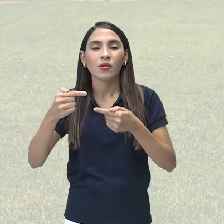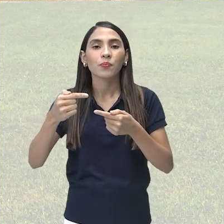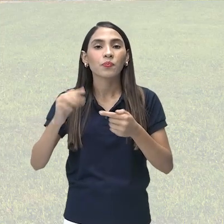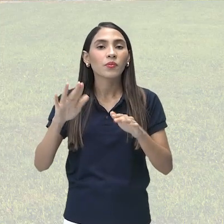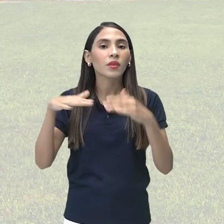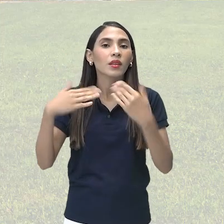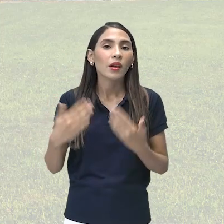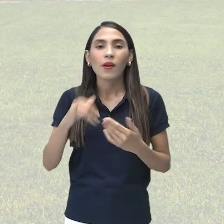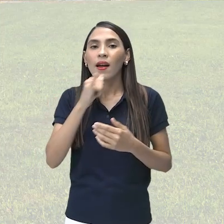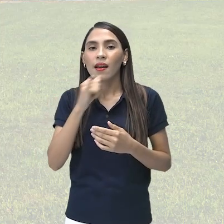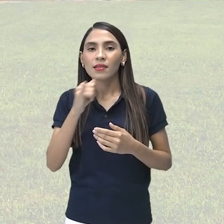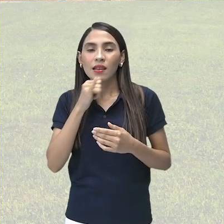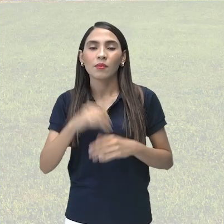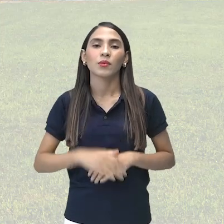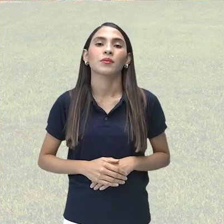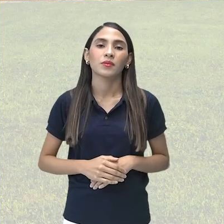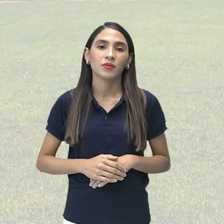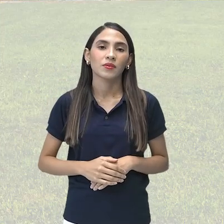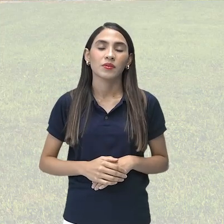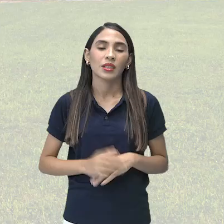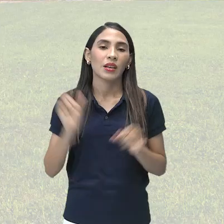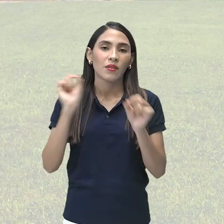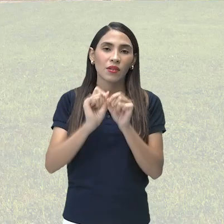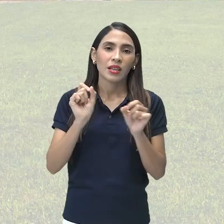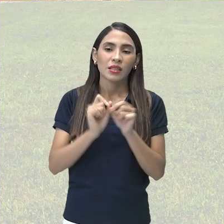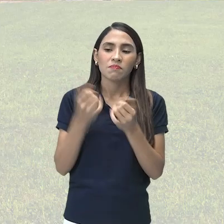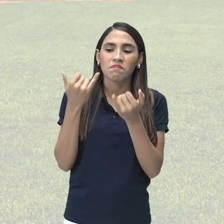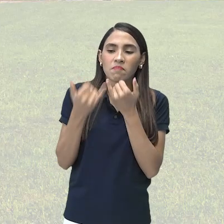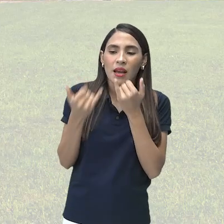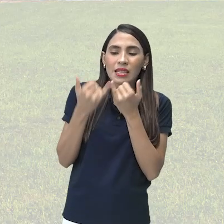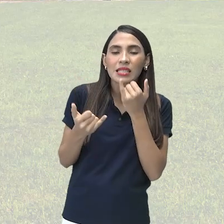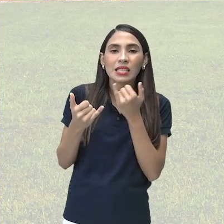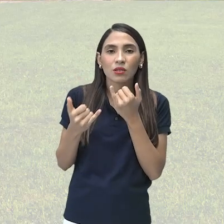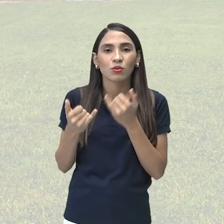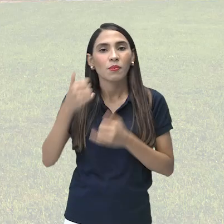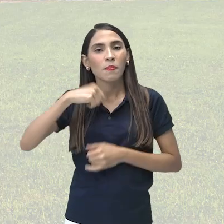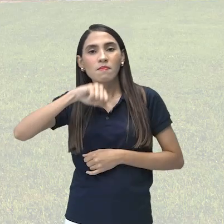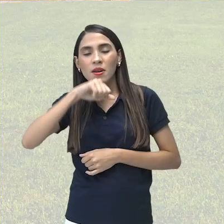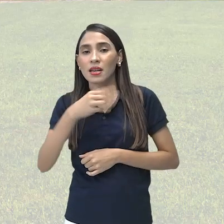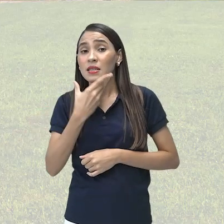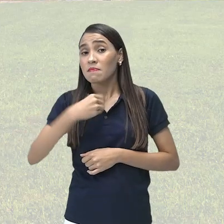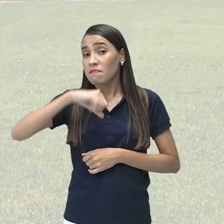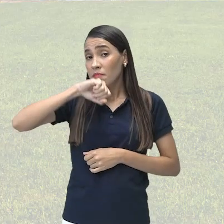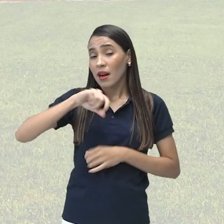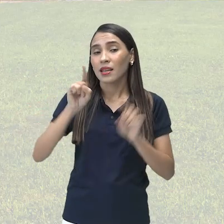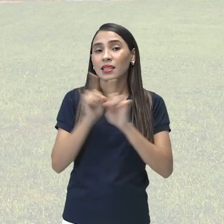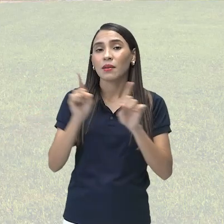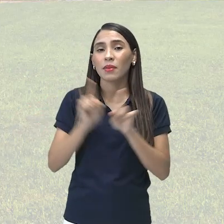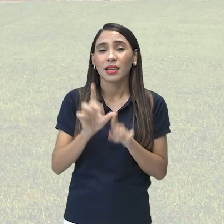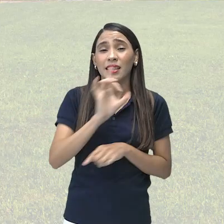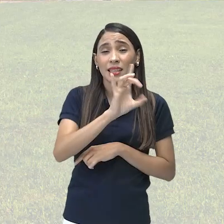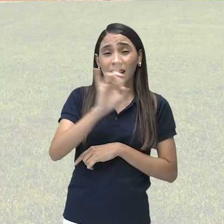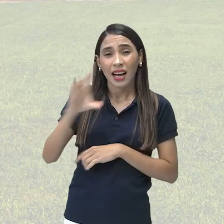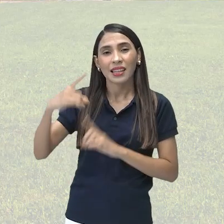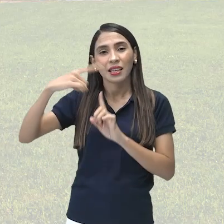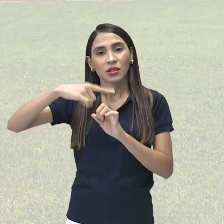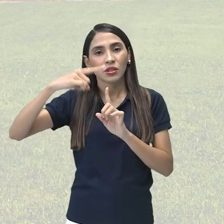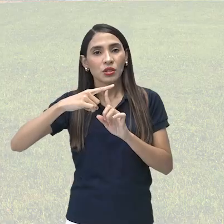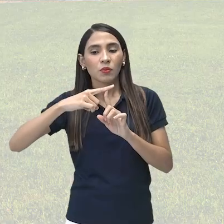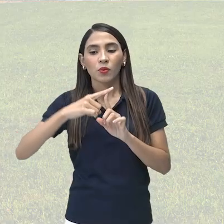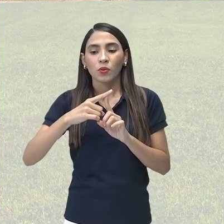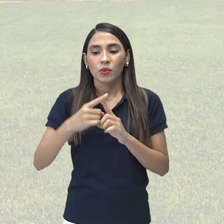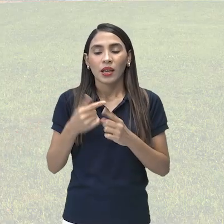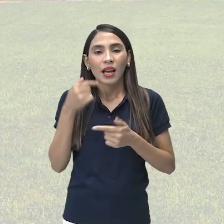é, aquilo que faz com que sejamos parecidos com os nossos pais e também que cada espécie, ao